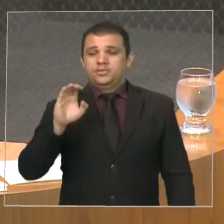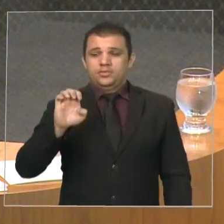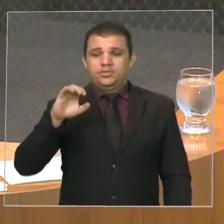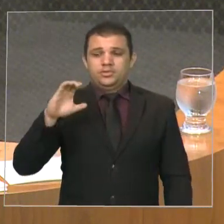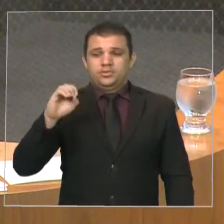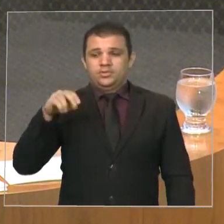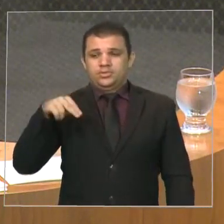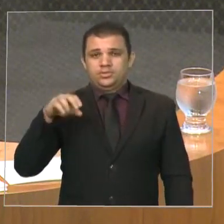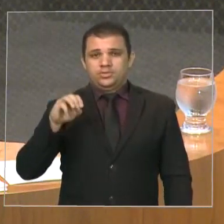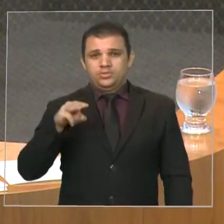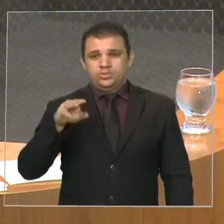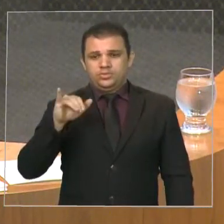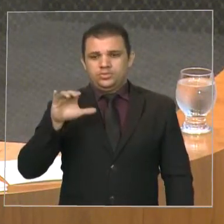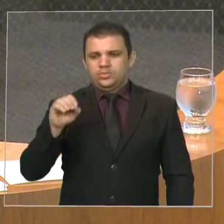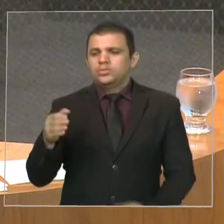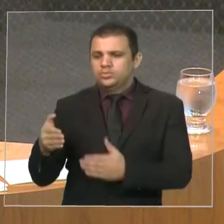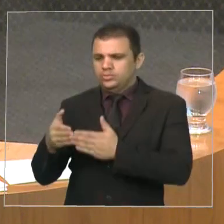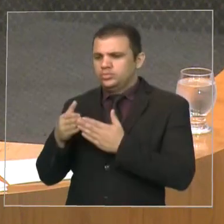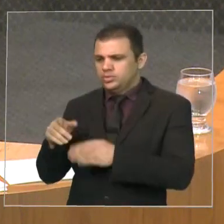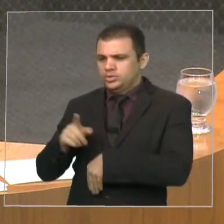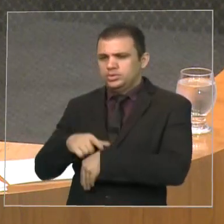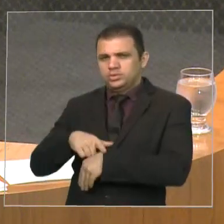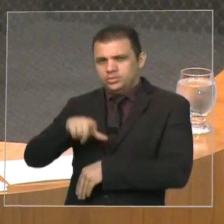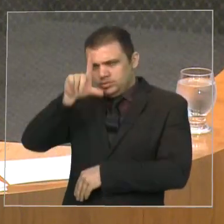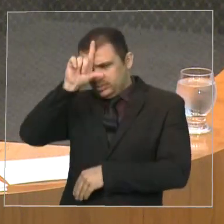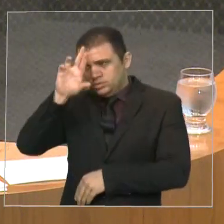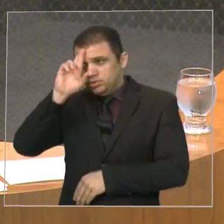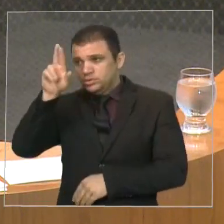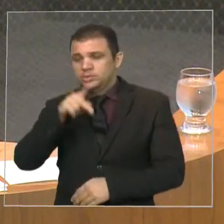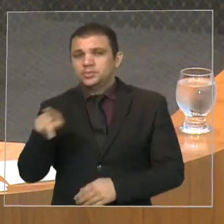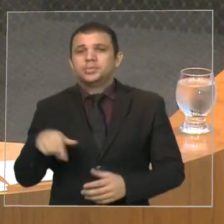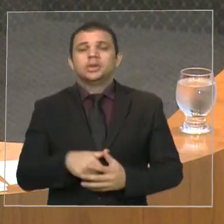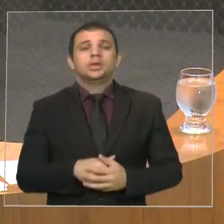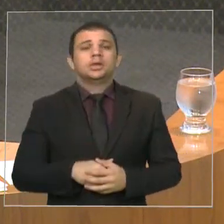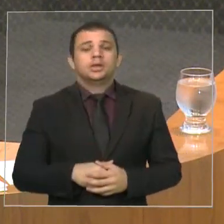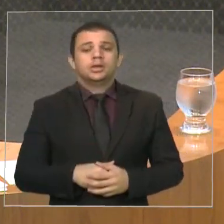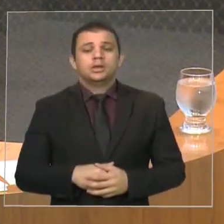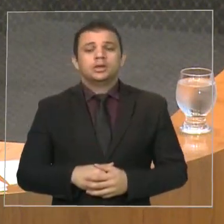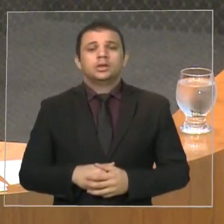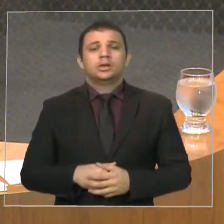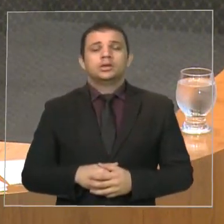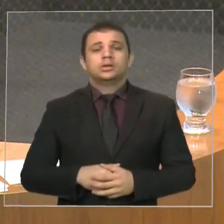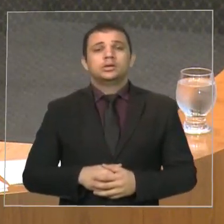Tempo da liderança, senhor presidente. Que encomendou esse levantamento